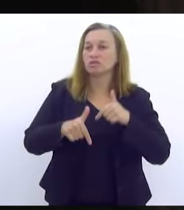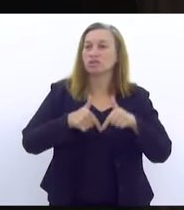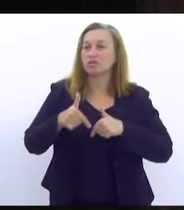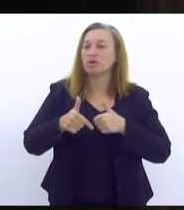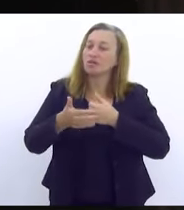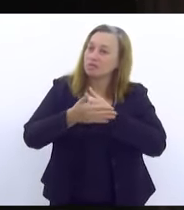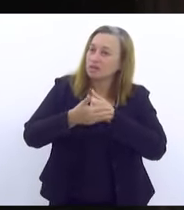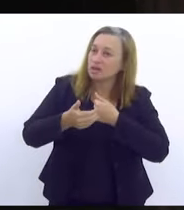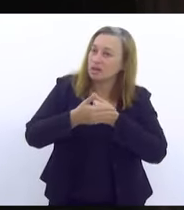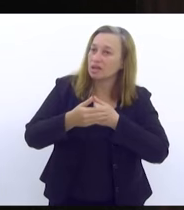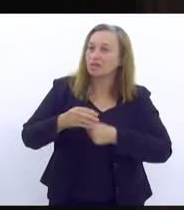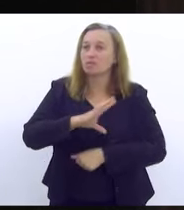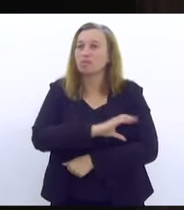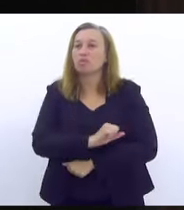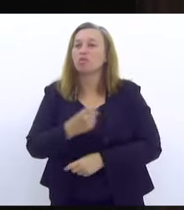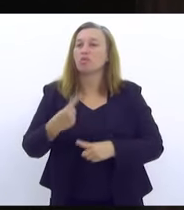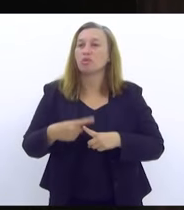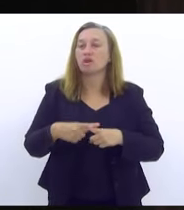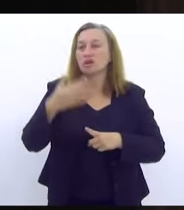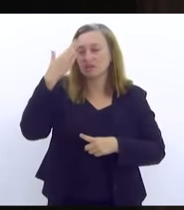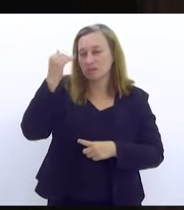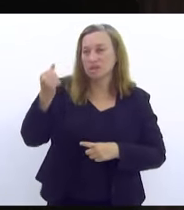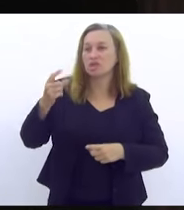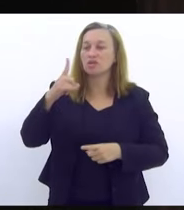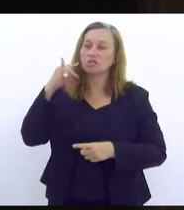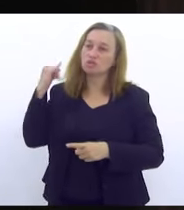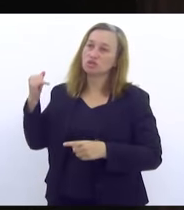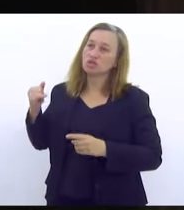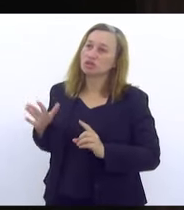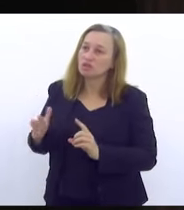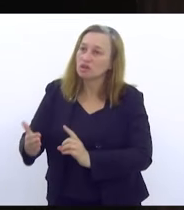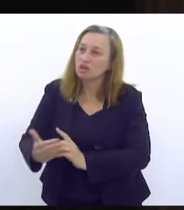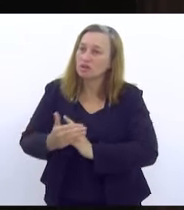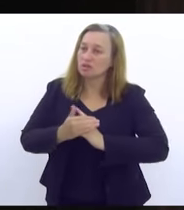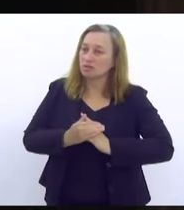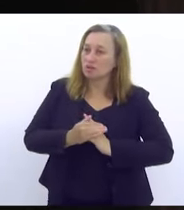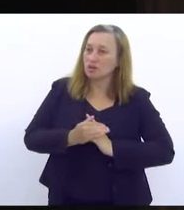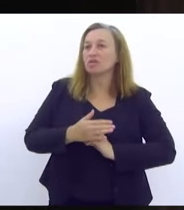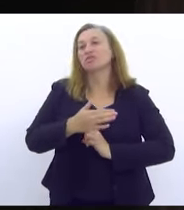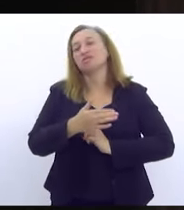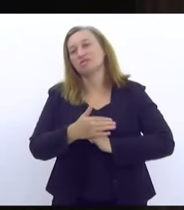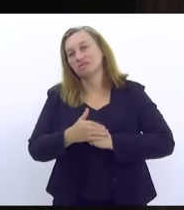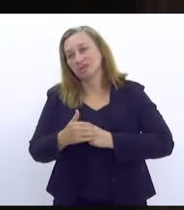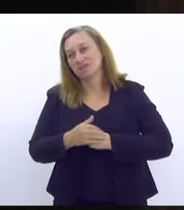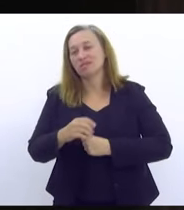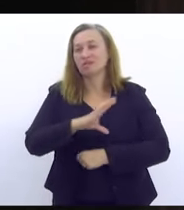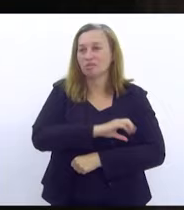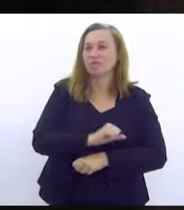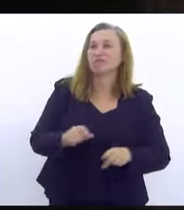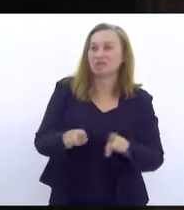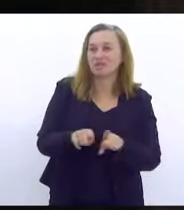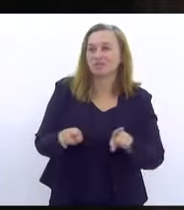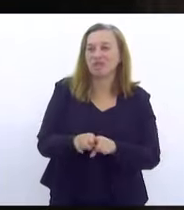carinho, amor, porque eu sei que um dia eu cheguei e fui recebida com todo carinho e amor também na EBI.